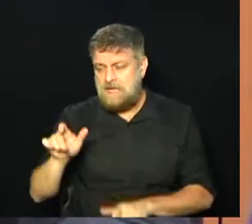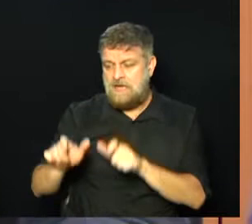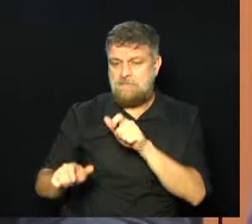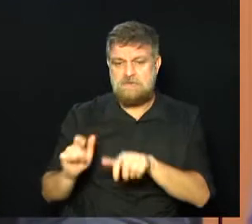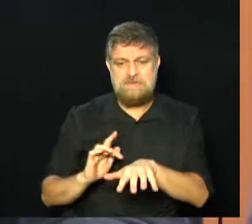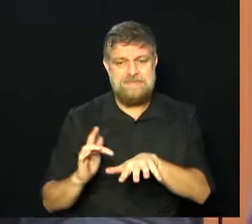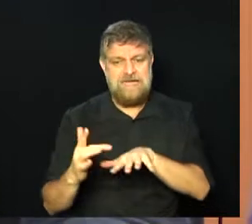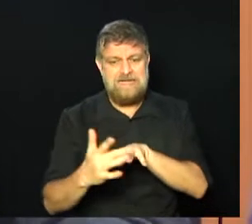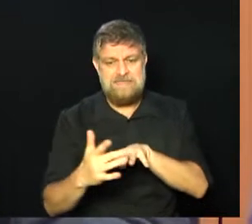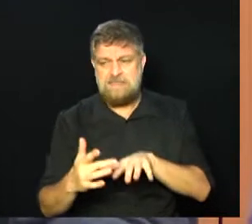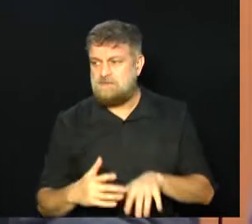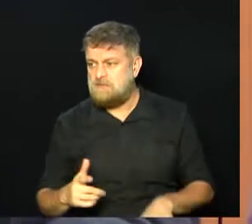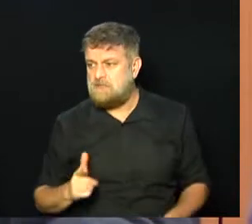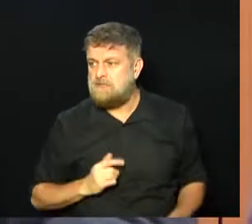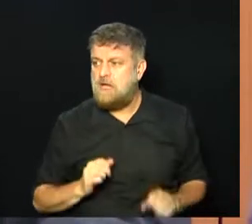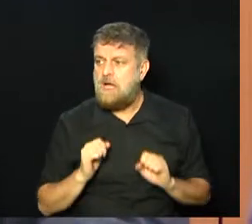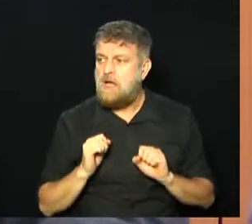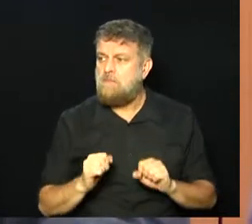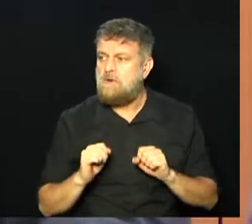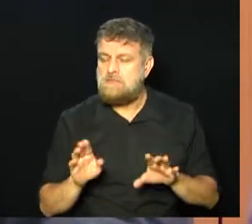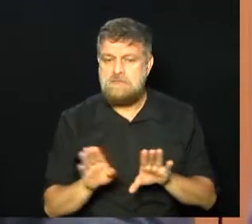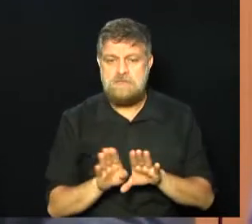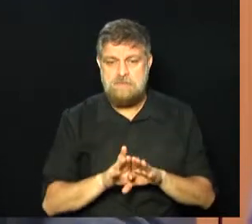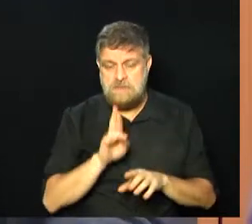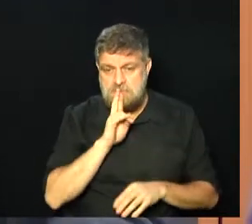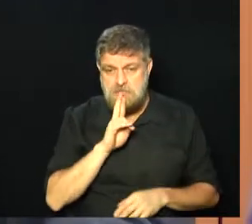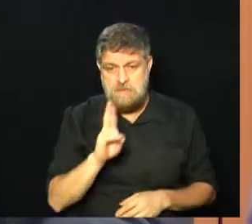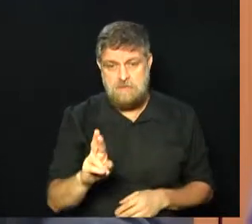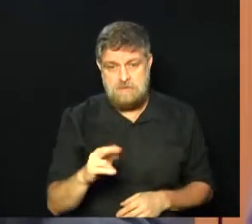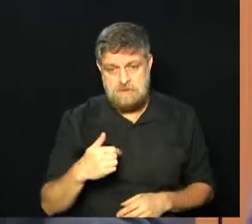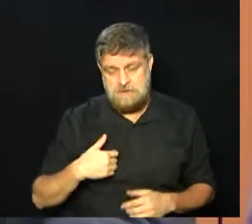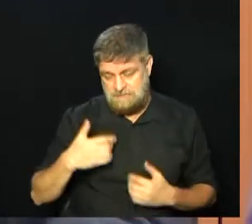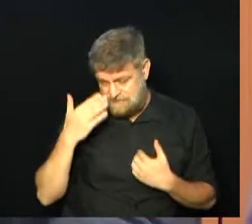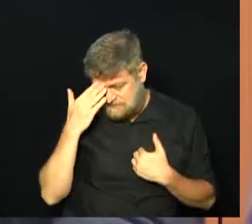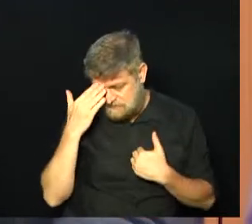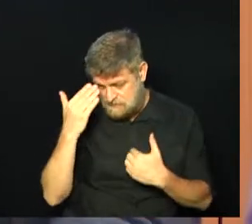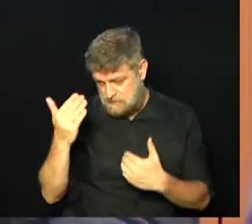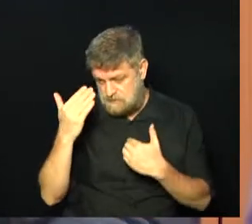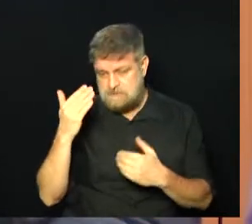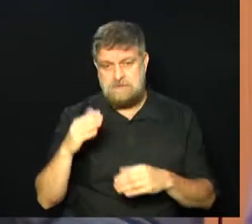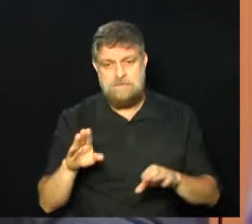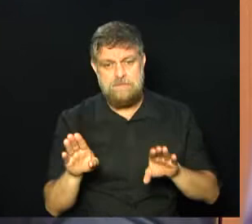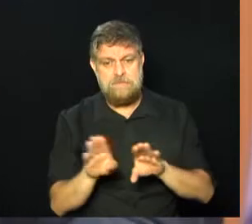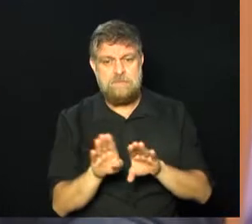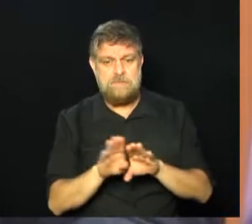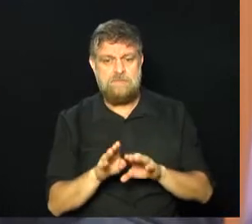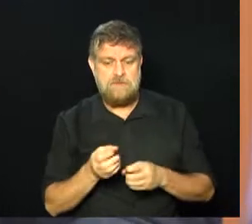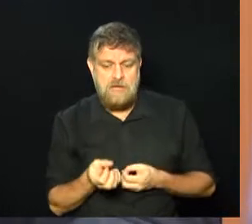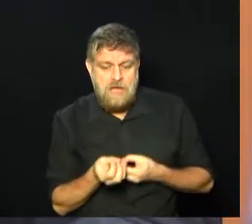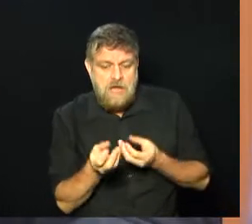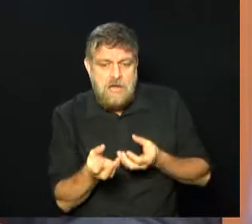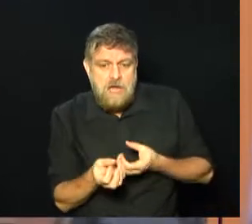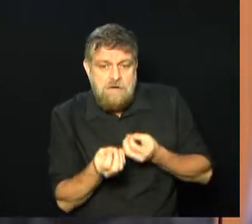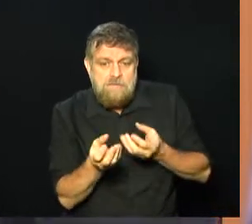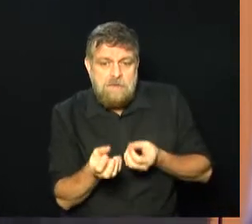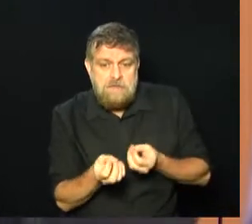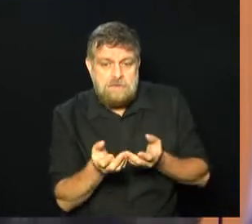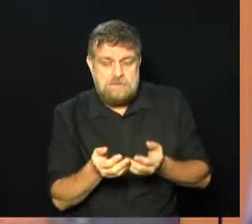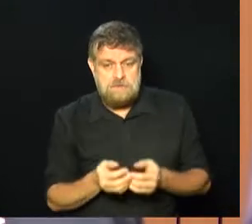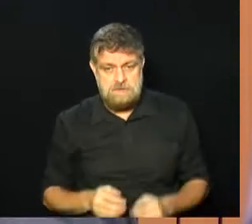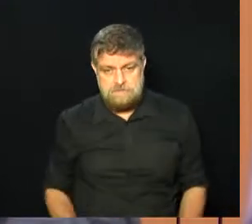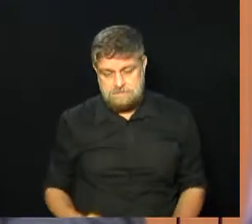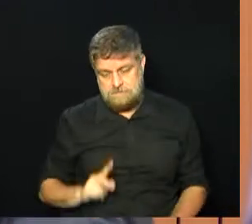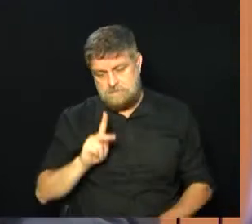aqui, que possam ser sanados, eu agradeceria, e também algumas informações, talvez o público que está